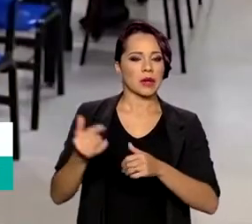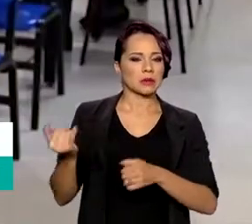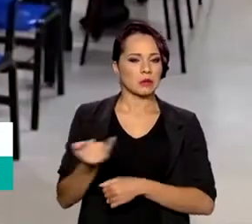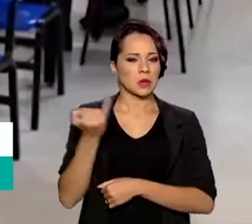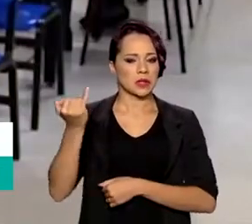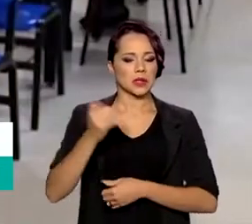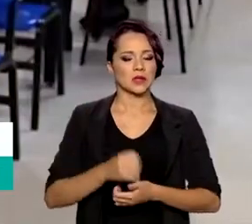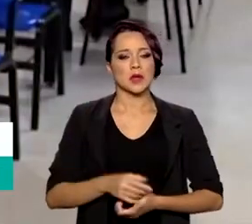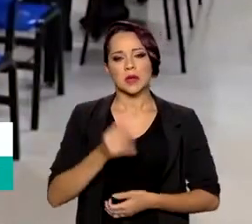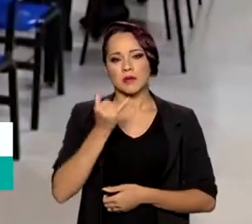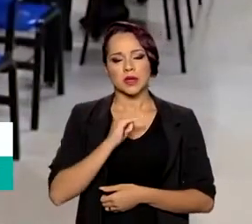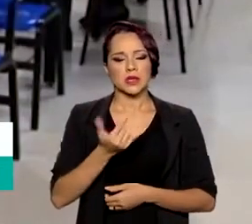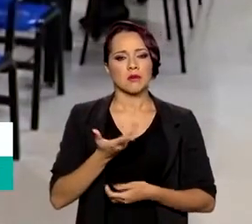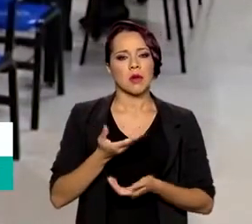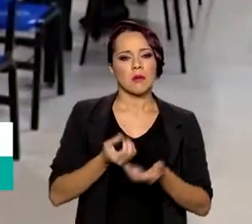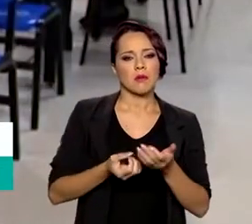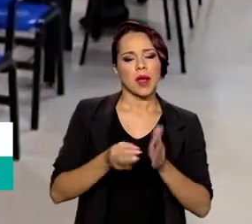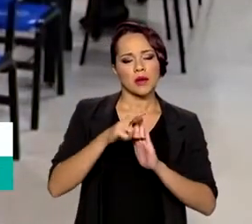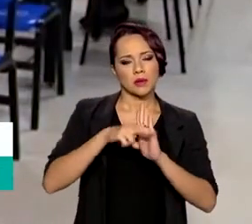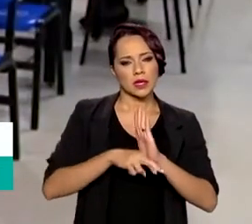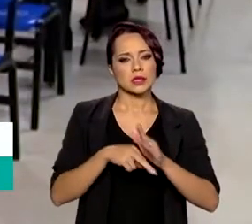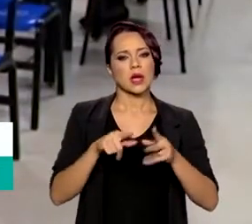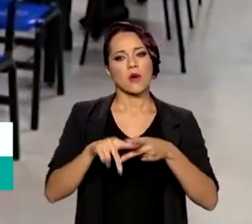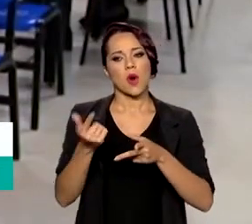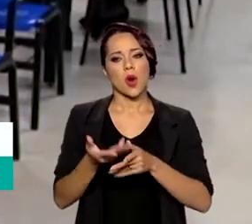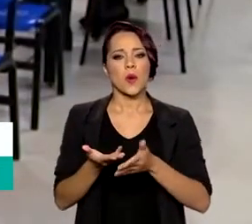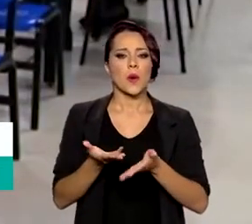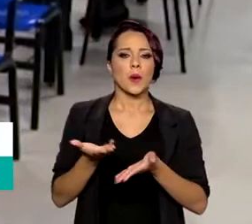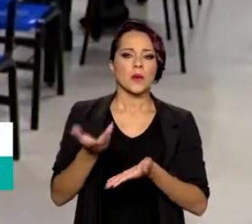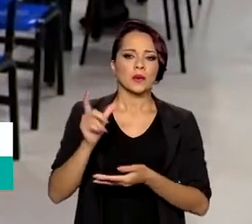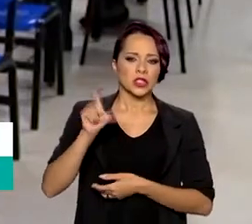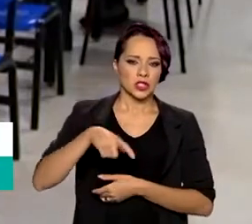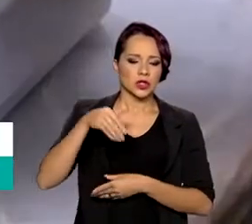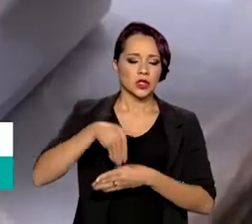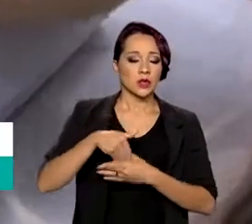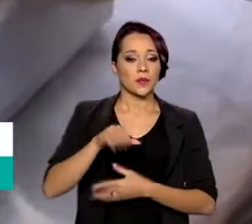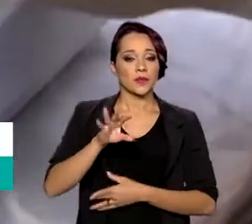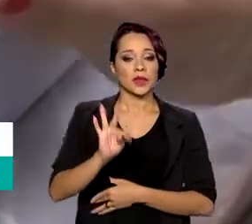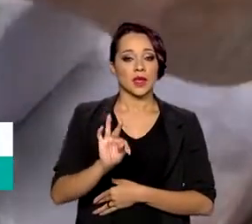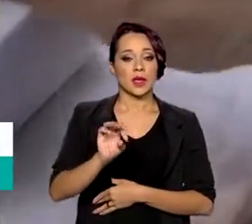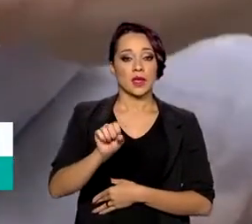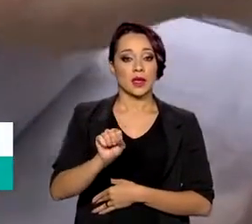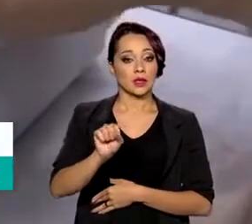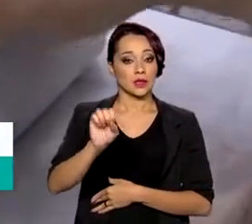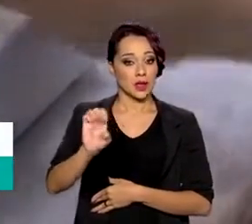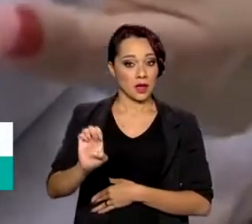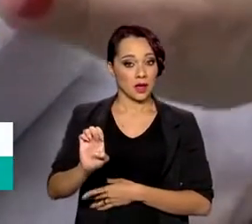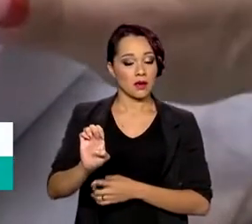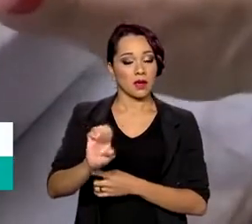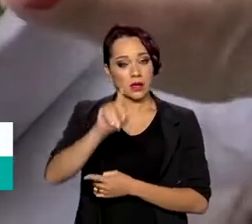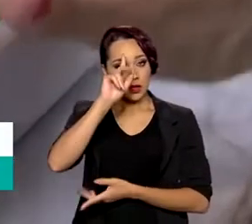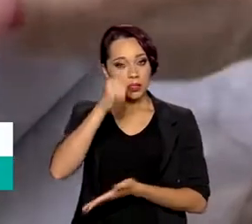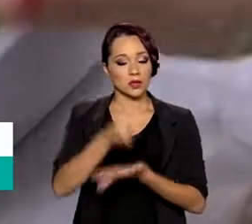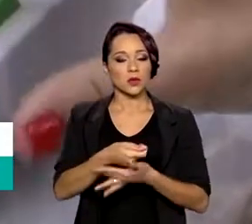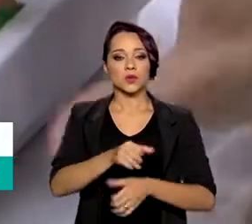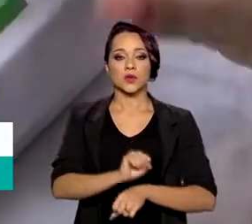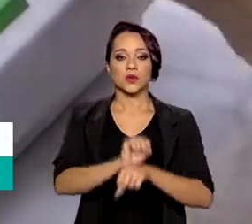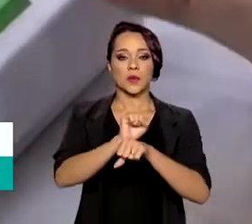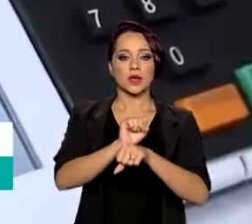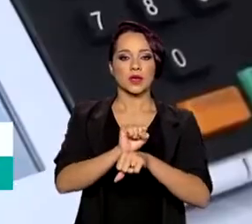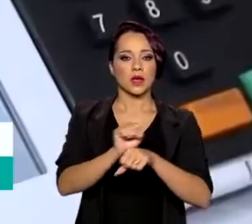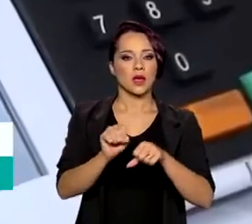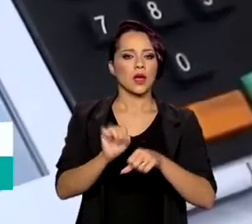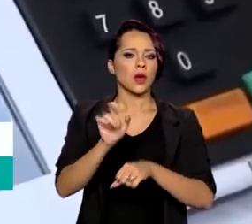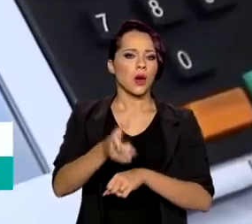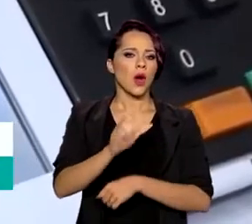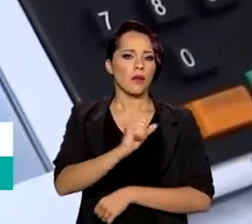essenciais, como emissão e regularização do título, o TSE, que é o Tribunal Superior Eleitoral, decidiu suspender o